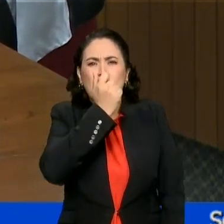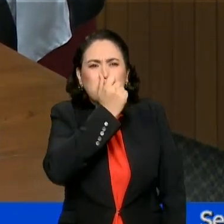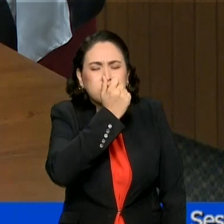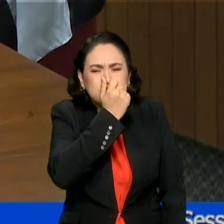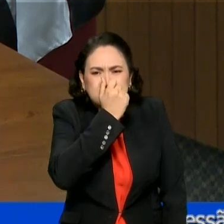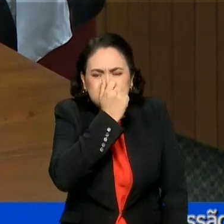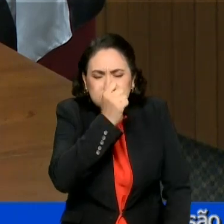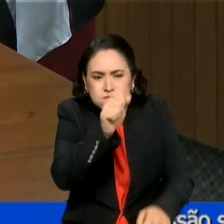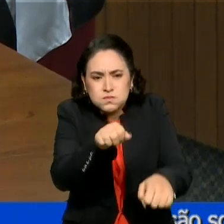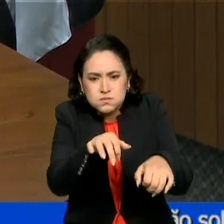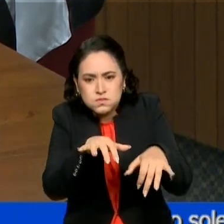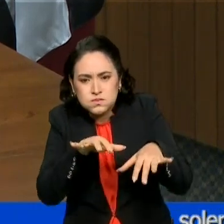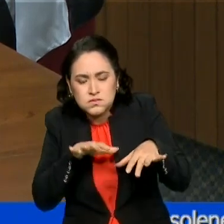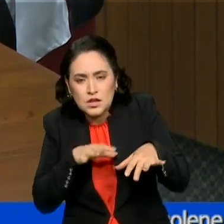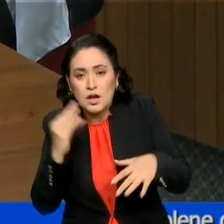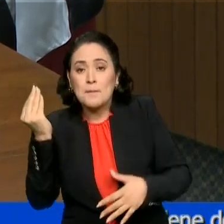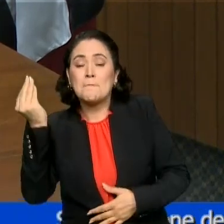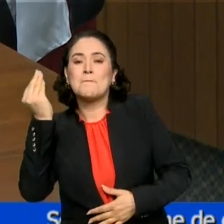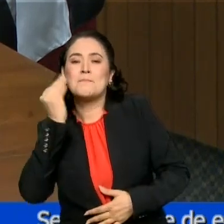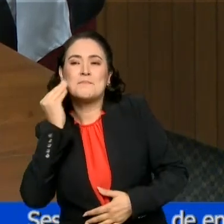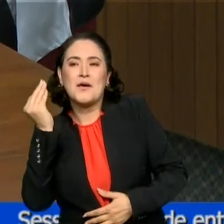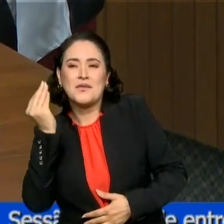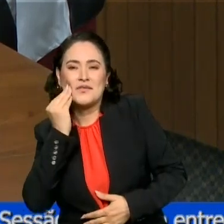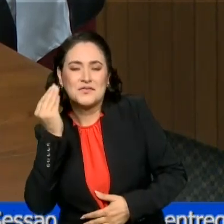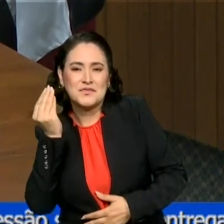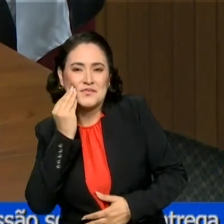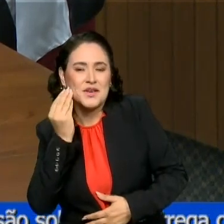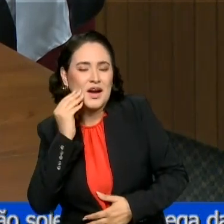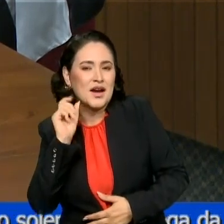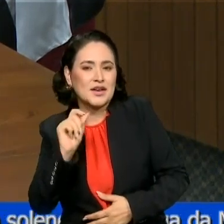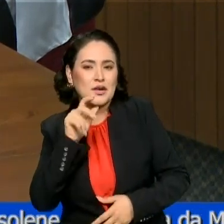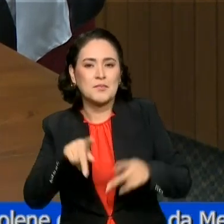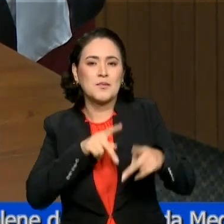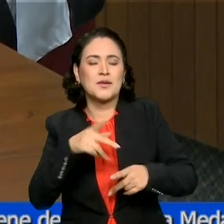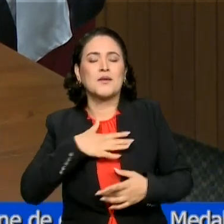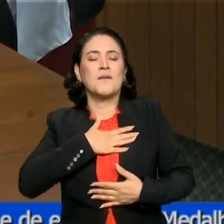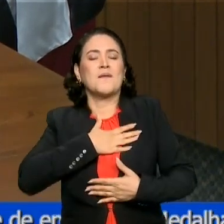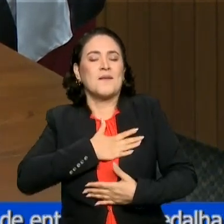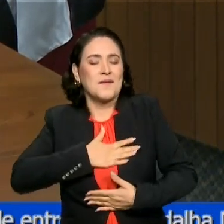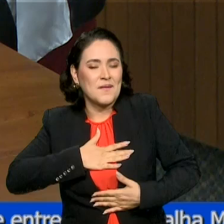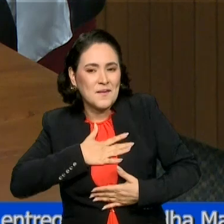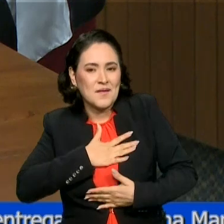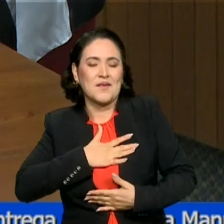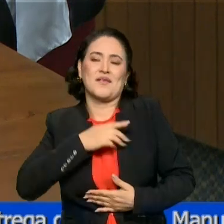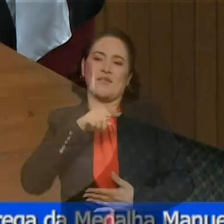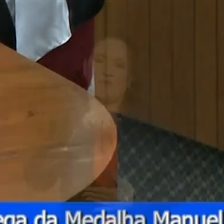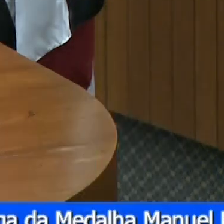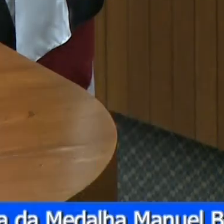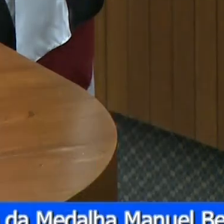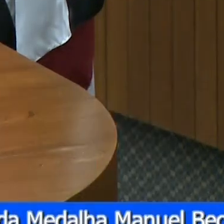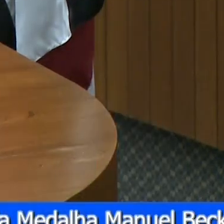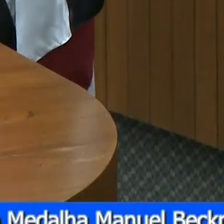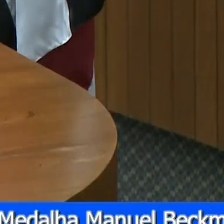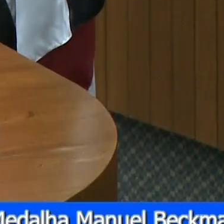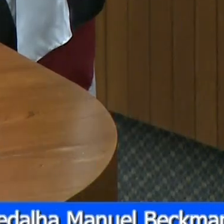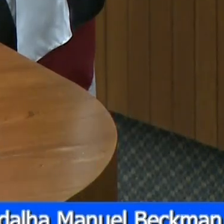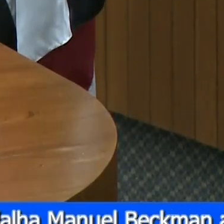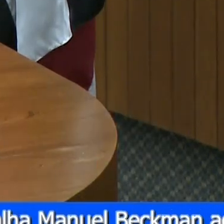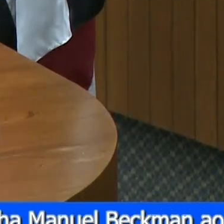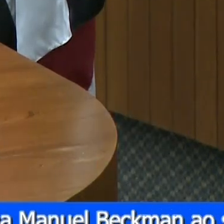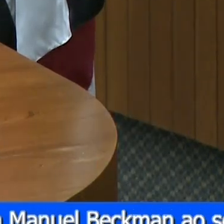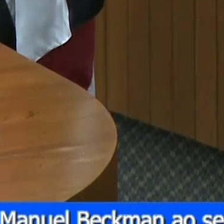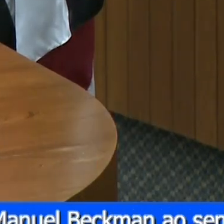a prova de quanto o senhor é querido nesse estado. Então, fico muito feliz